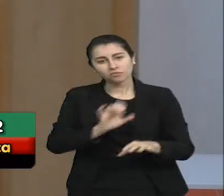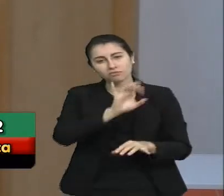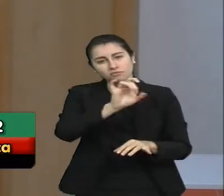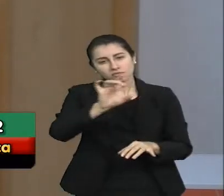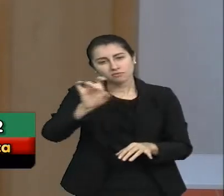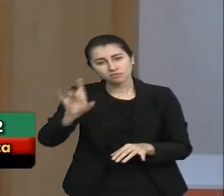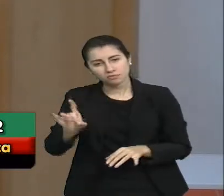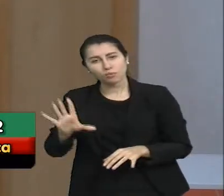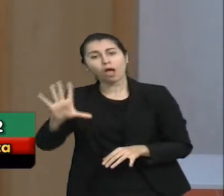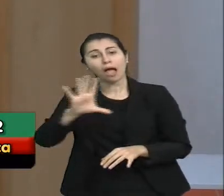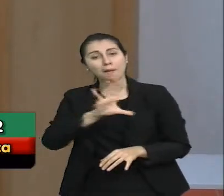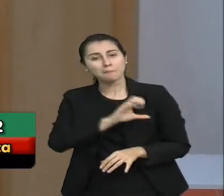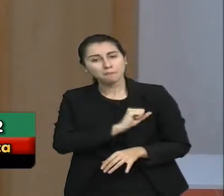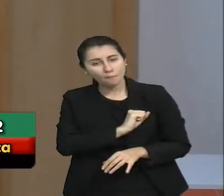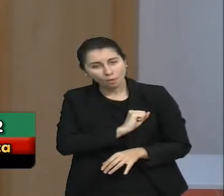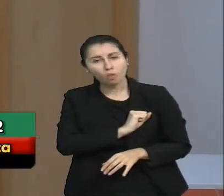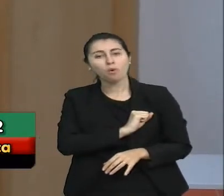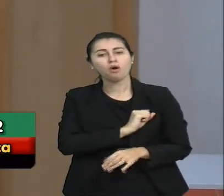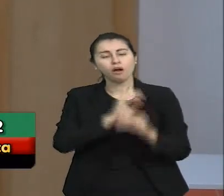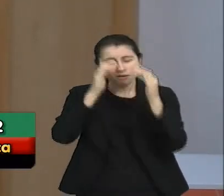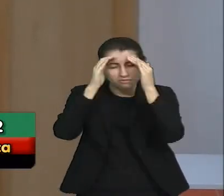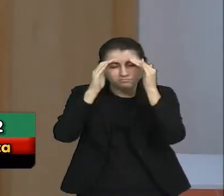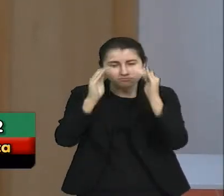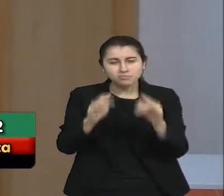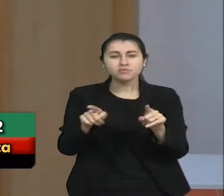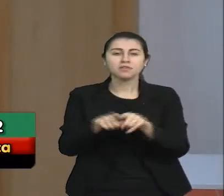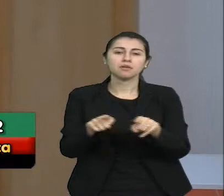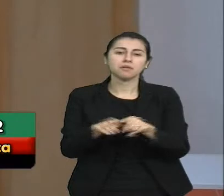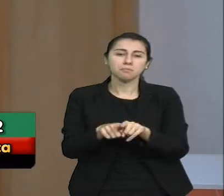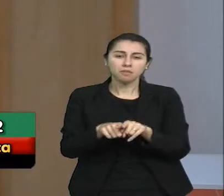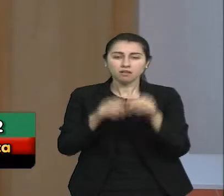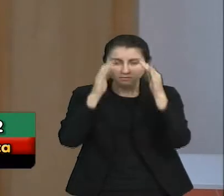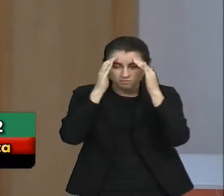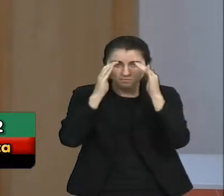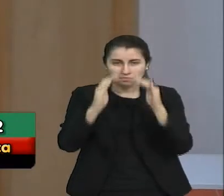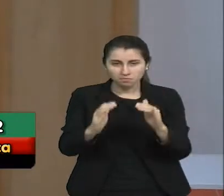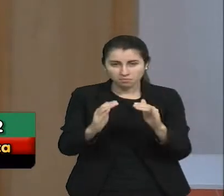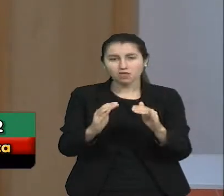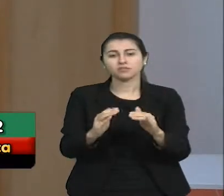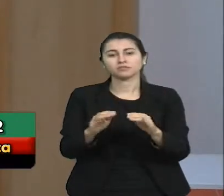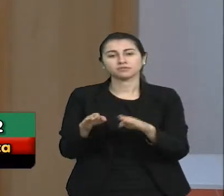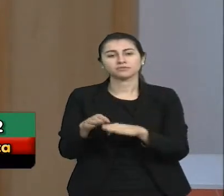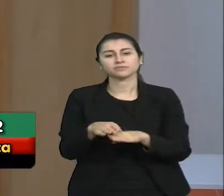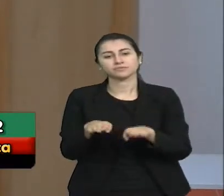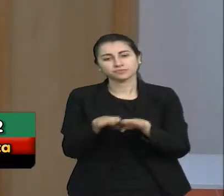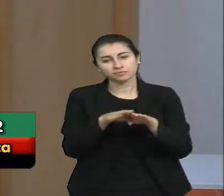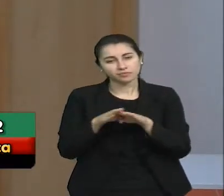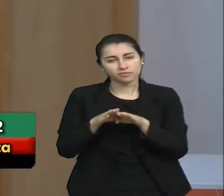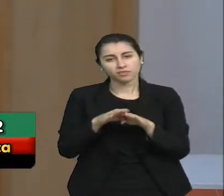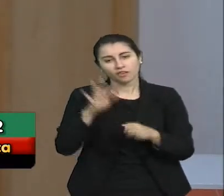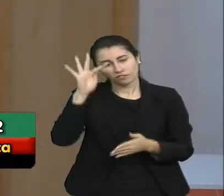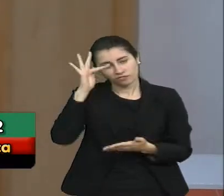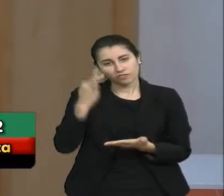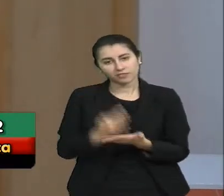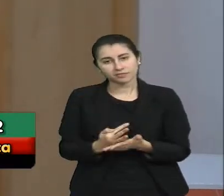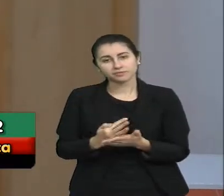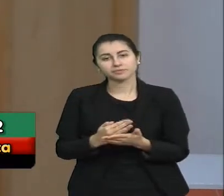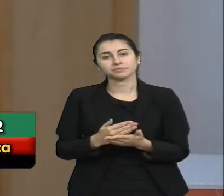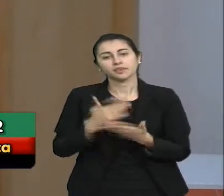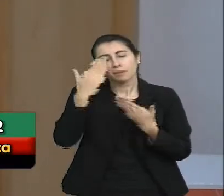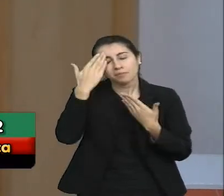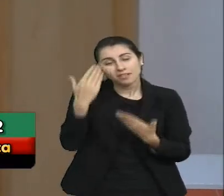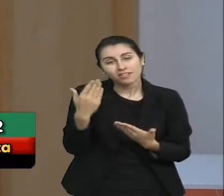de vocês o amor, o respeito e a tolerância, reafirmando e confirmando a fé de todos. Gratidão à